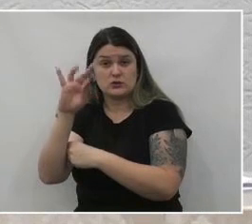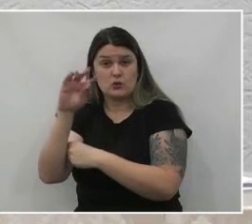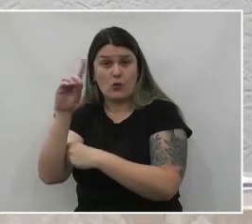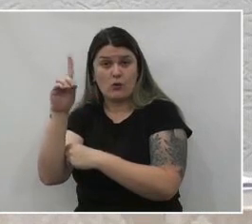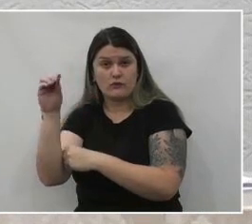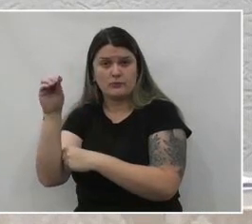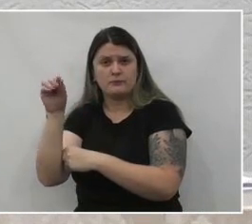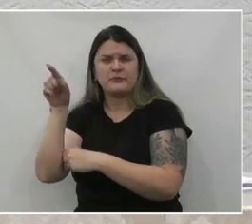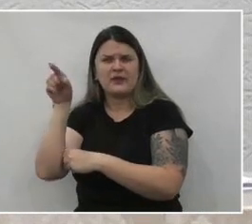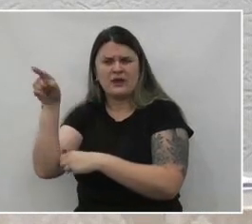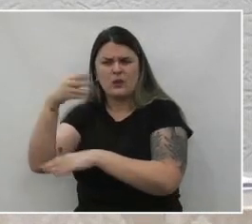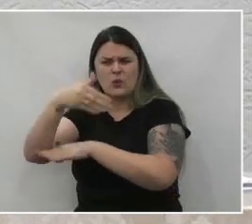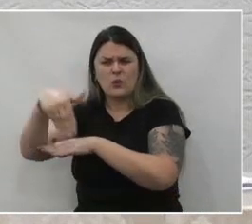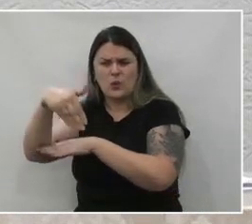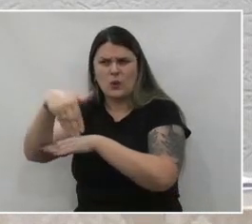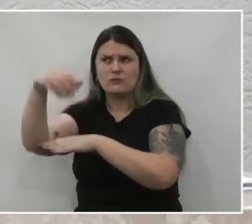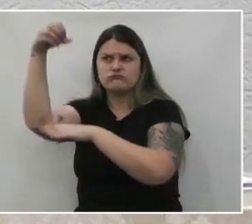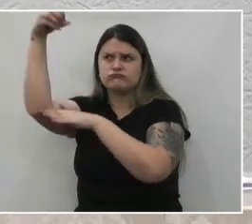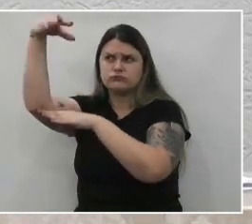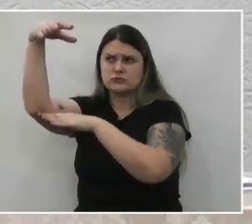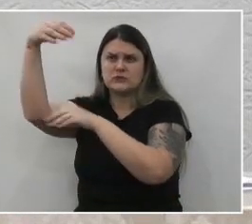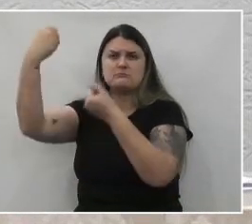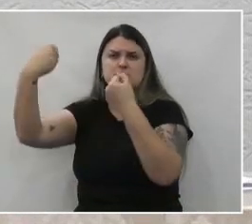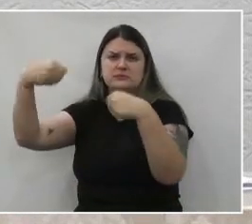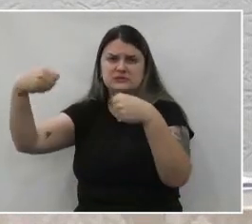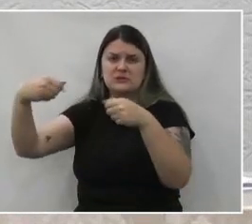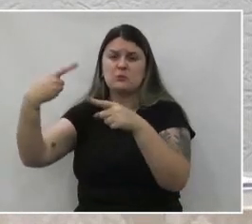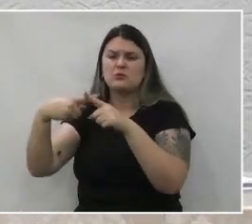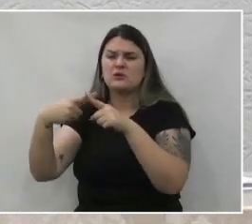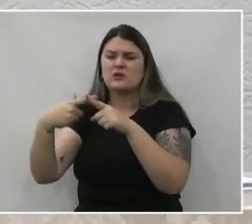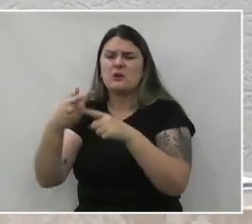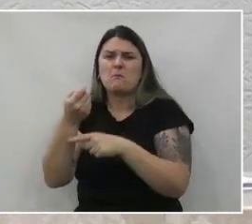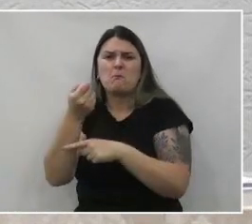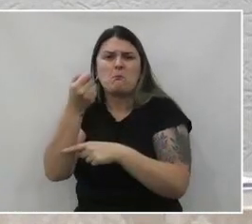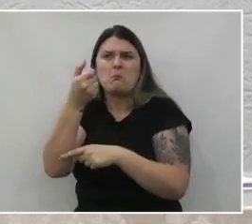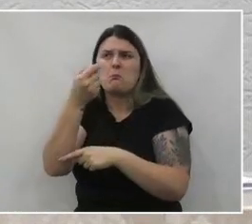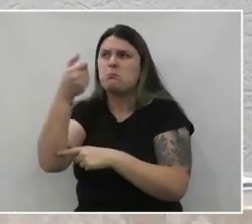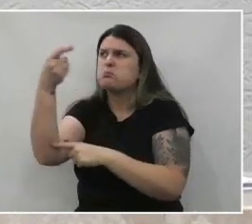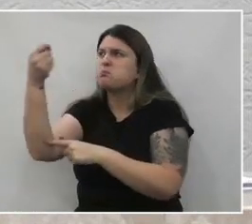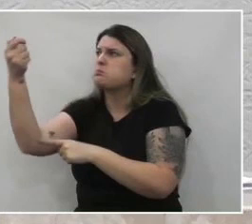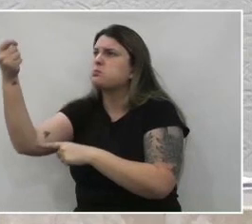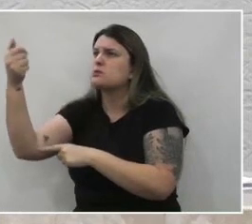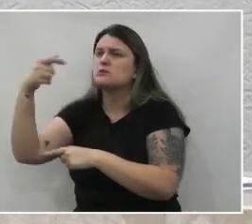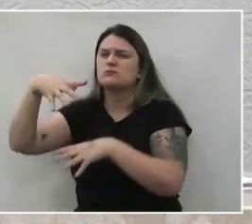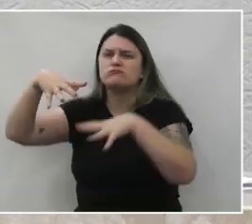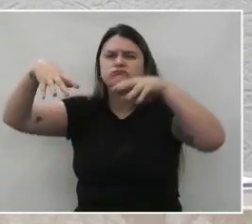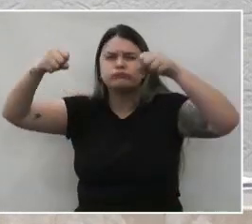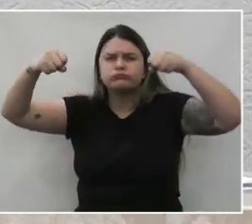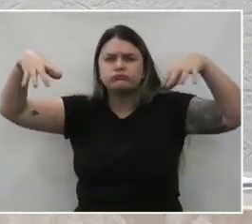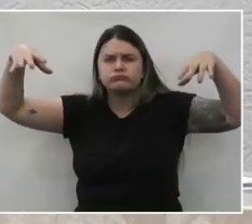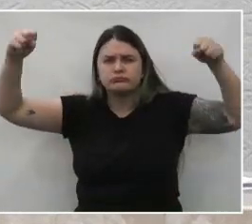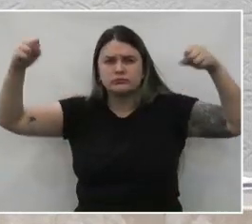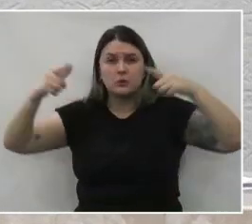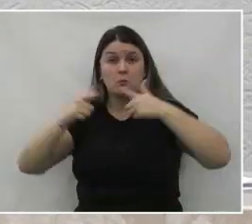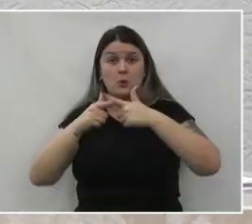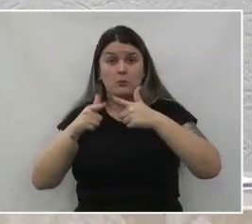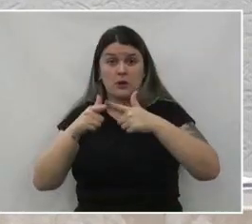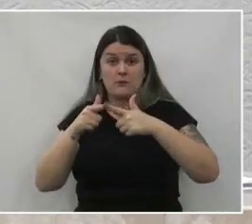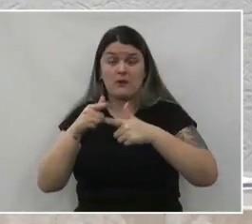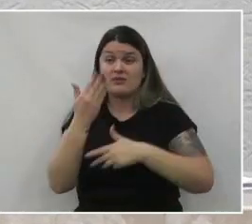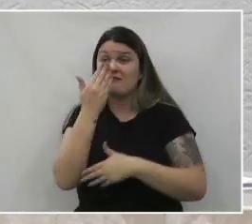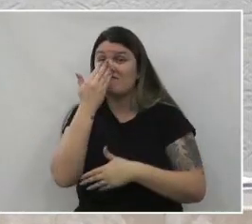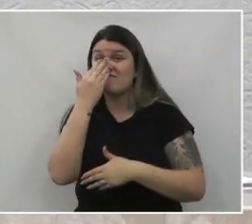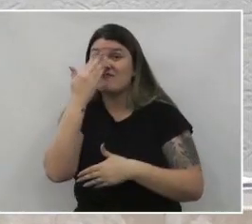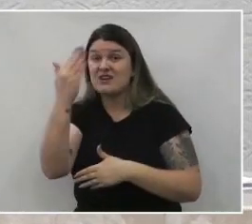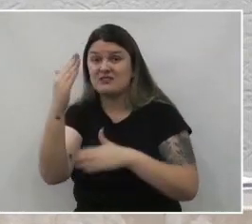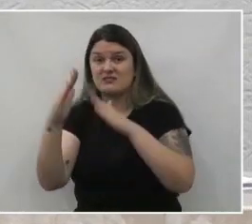de iluminação nesta via é indispensável, tendo em vista que poucos são os postes com iluminação no local. Portanto,